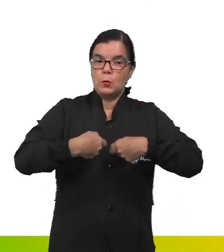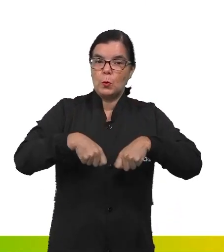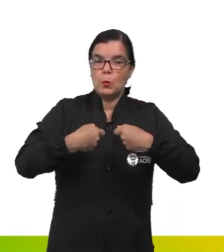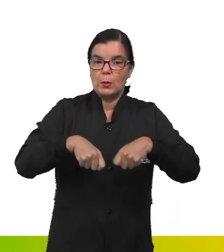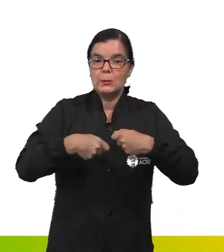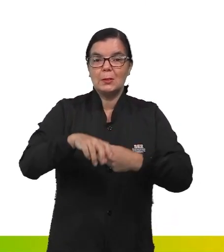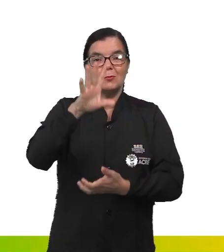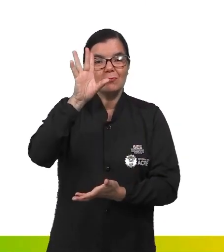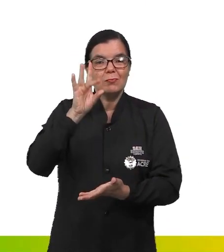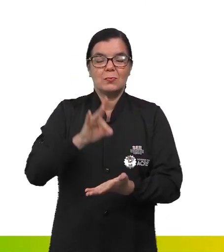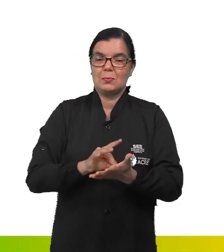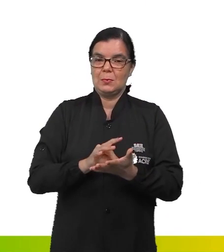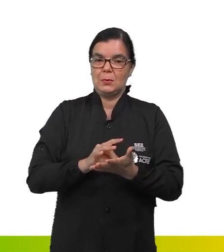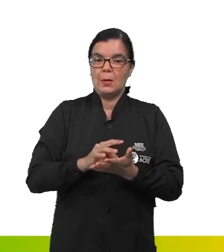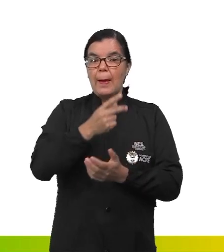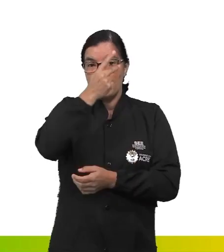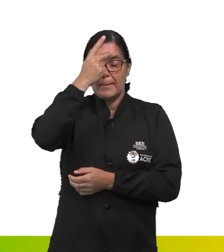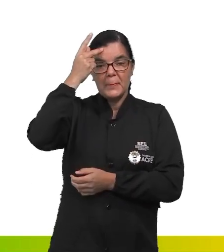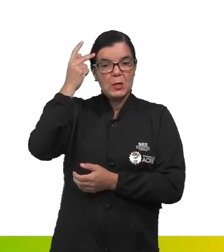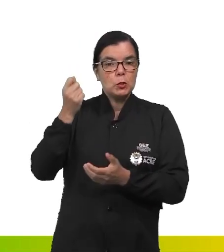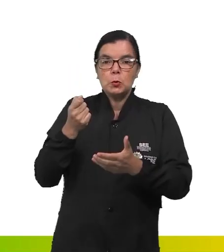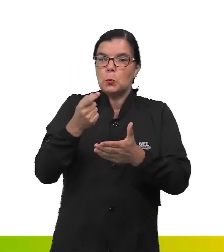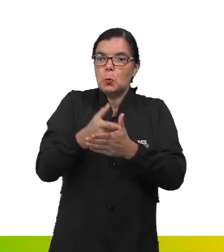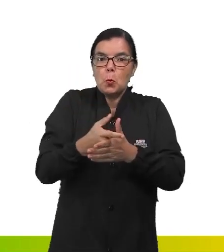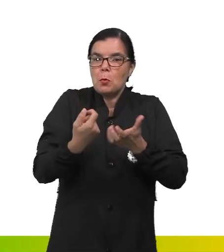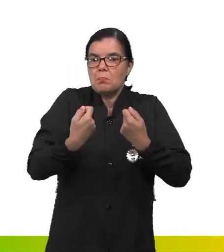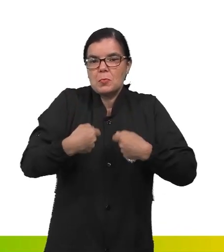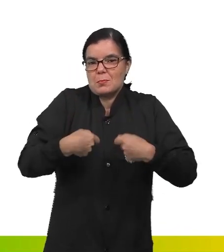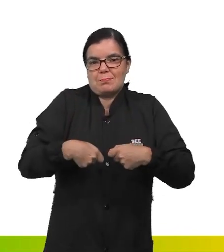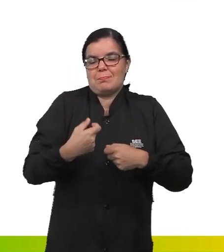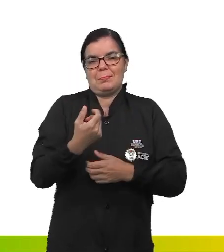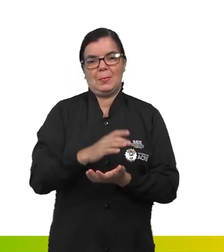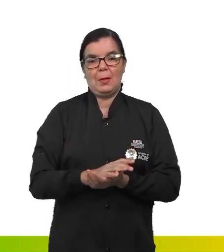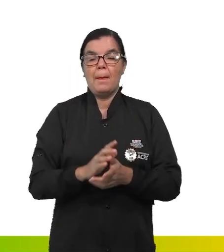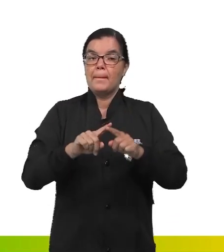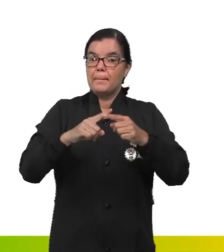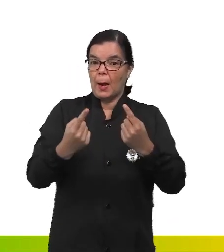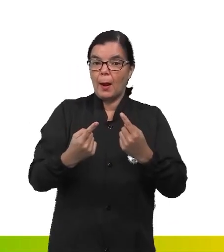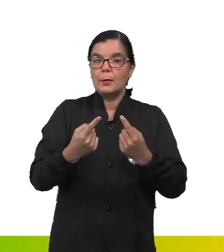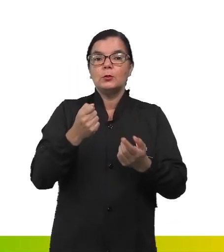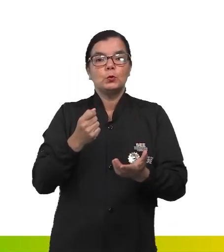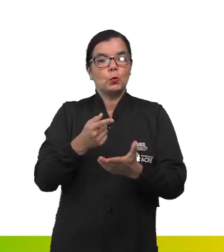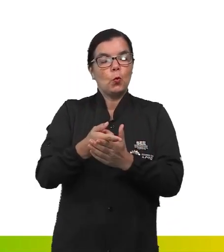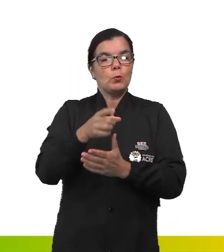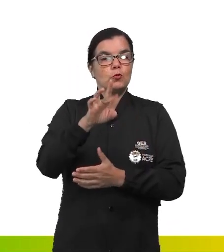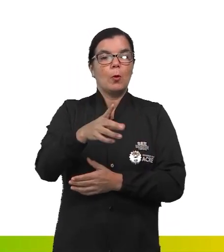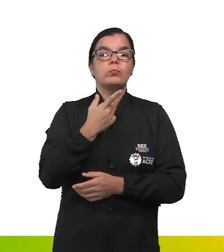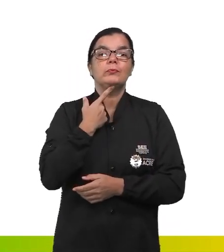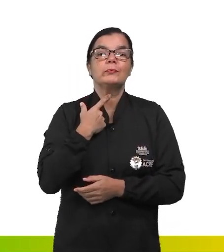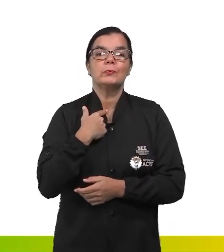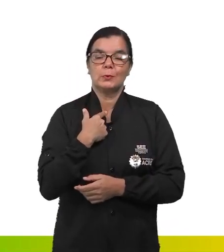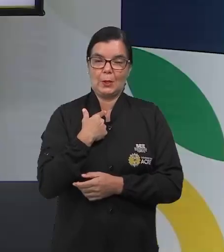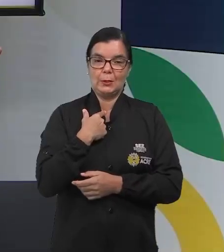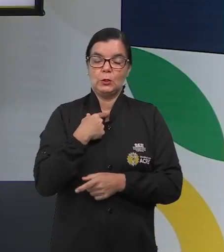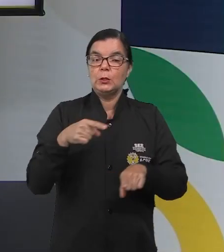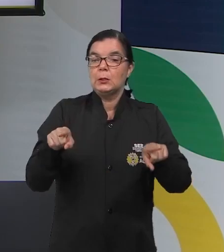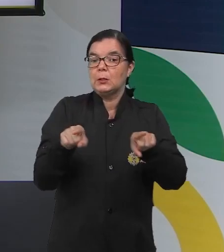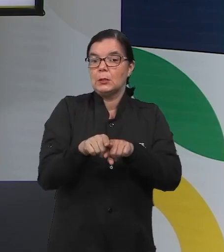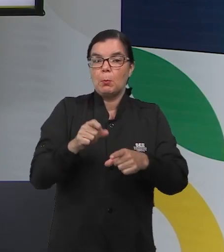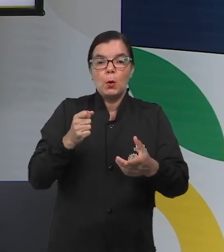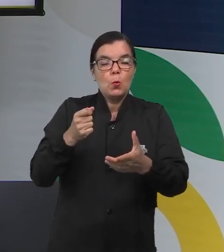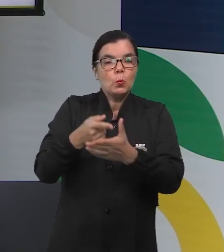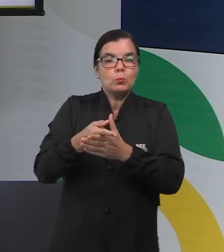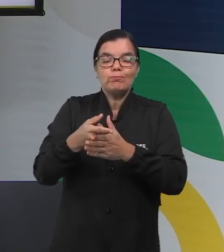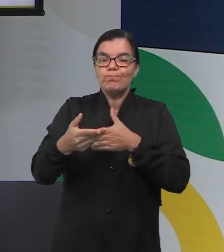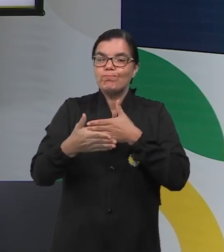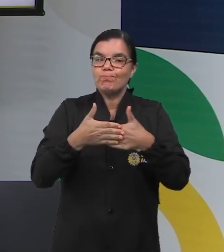necessidades reais. Ou seja, a pessoa não compra por necessidade, tá? E também o consumismo não vai levar em consideração de